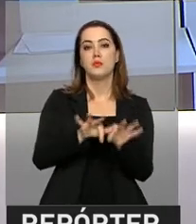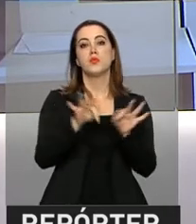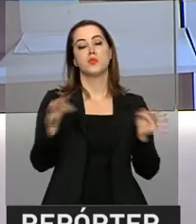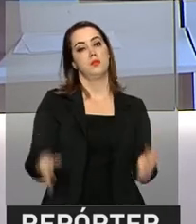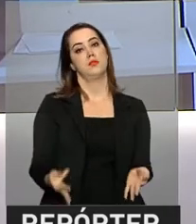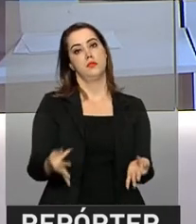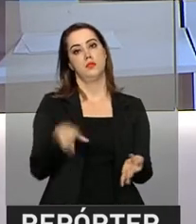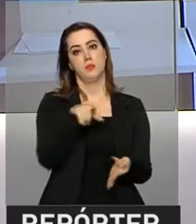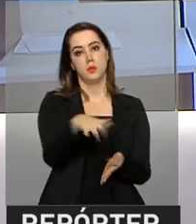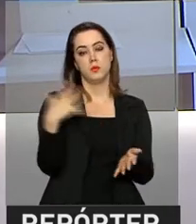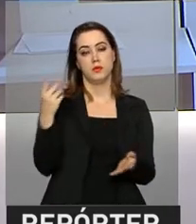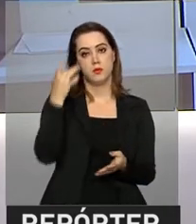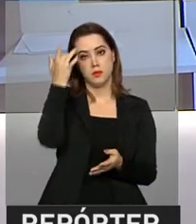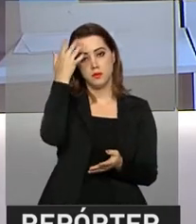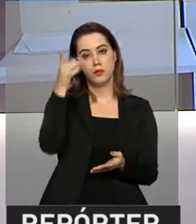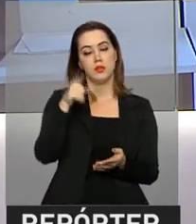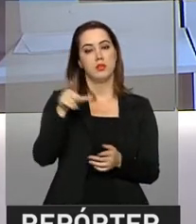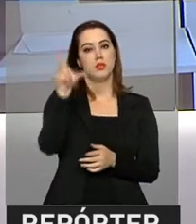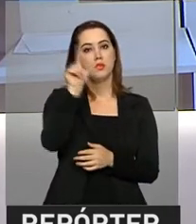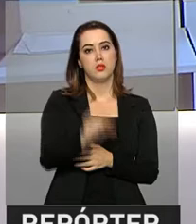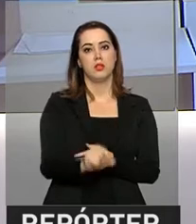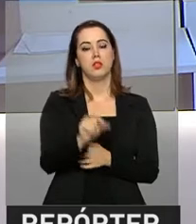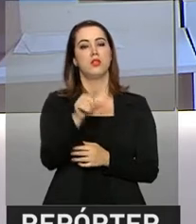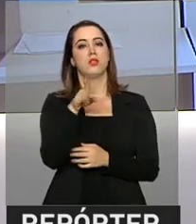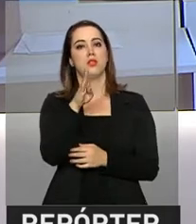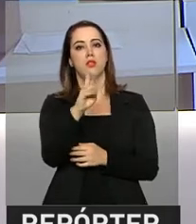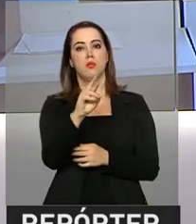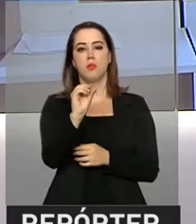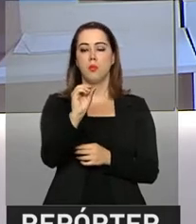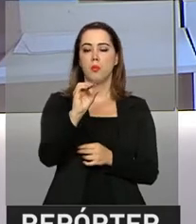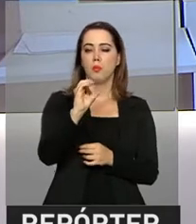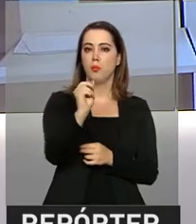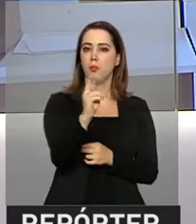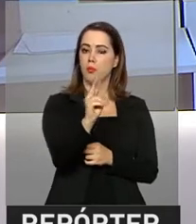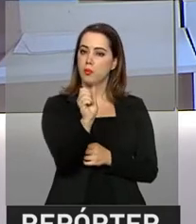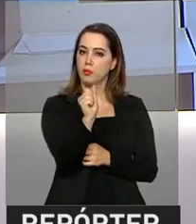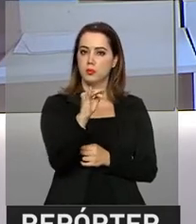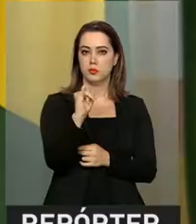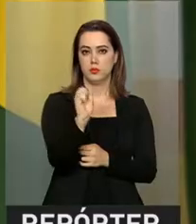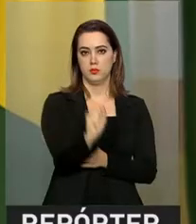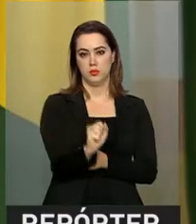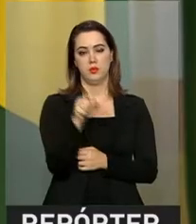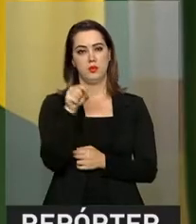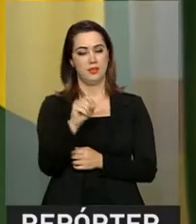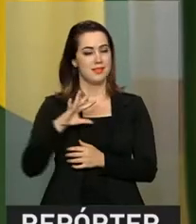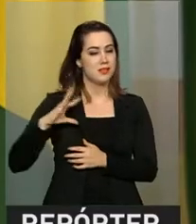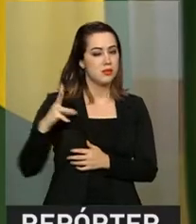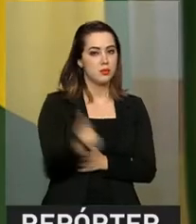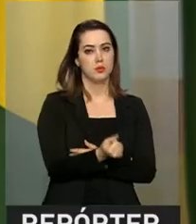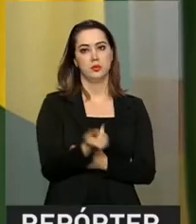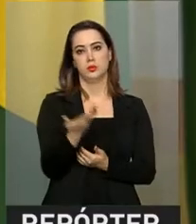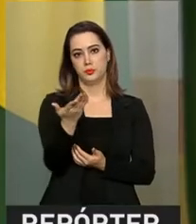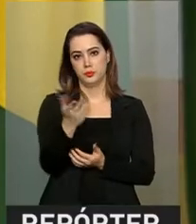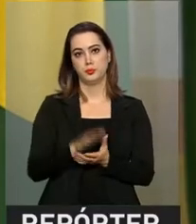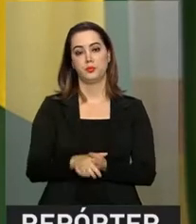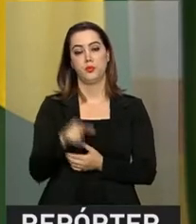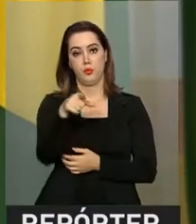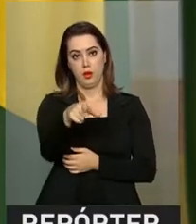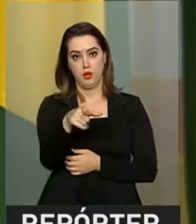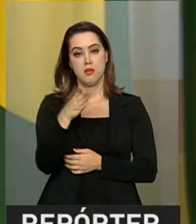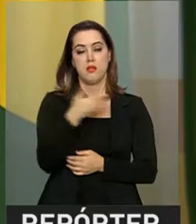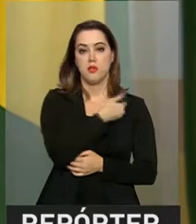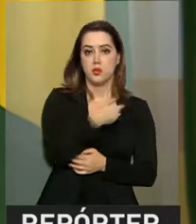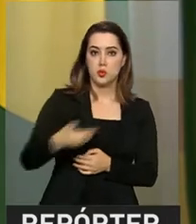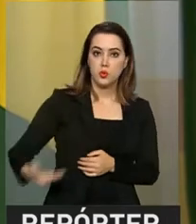é reduzir a burocracia em todos os setores da administração pública. Este governo retirará recursos